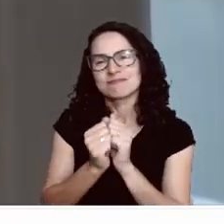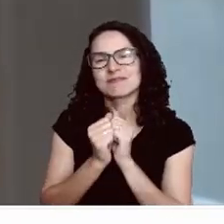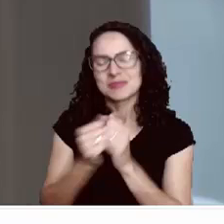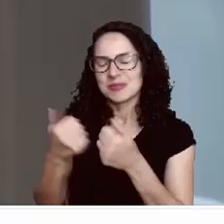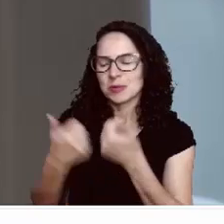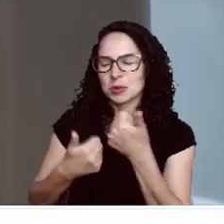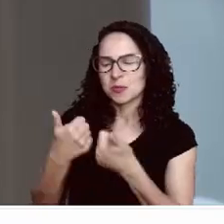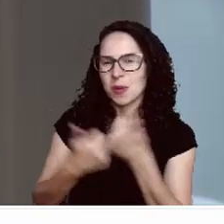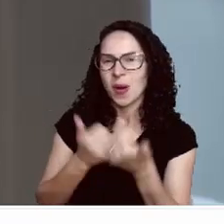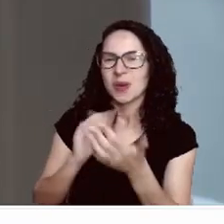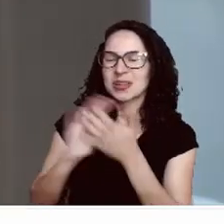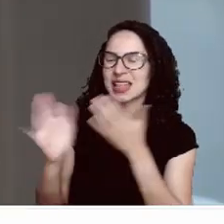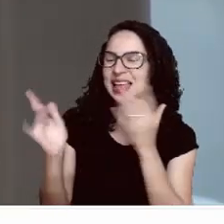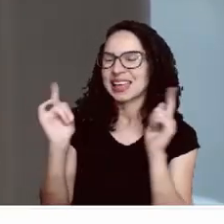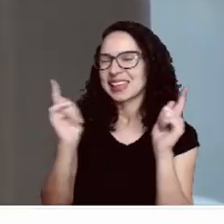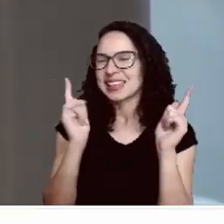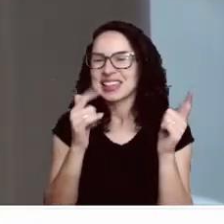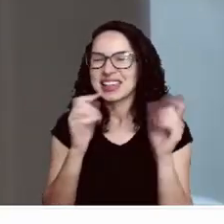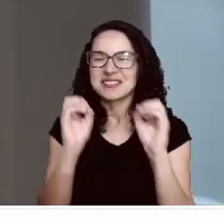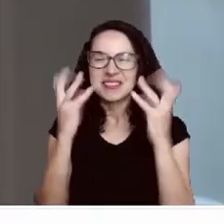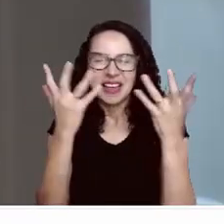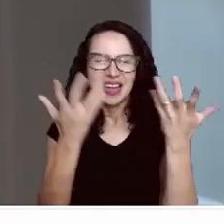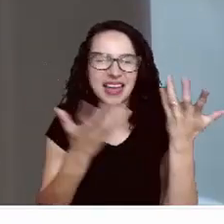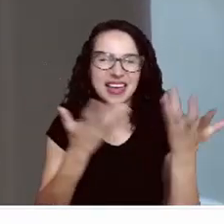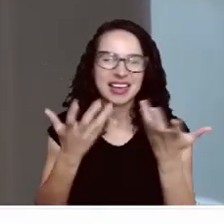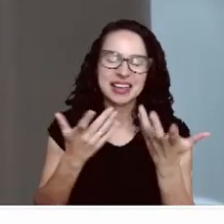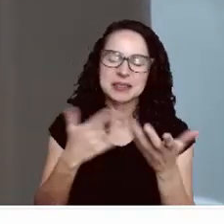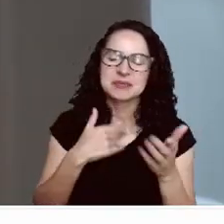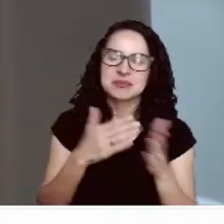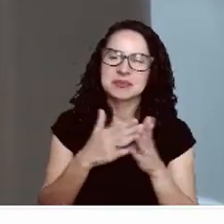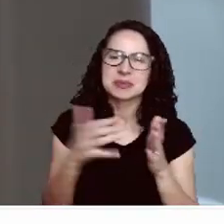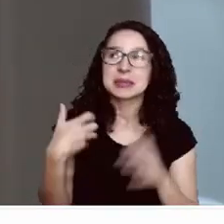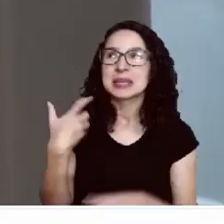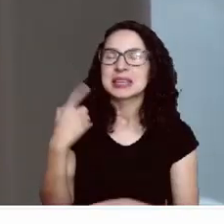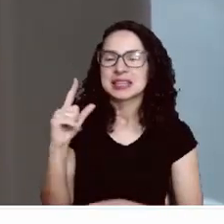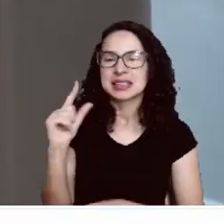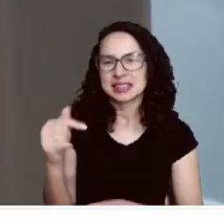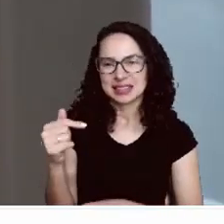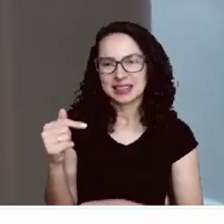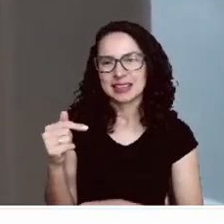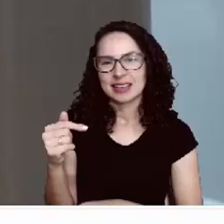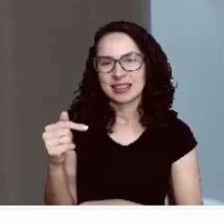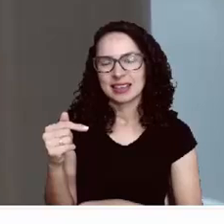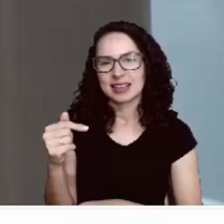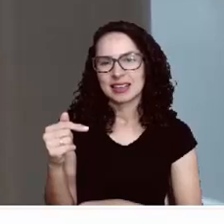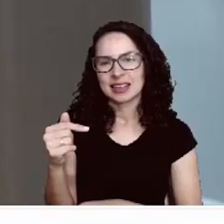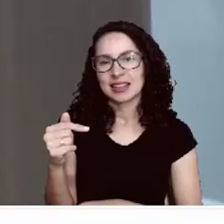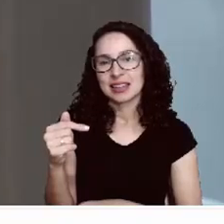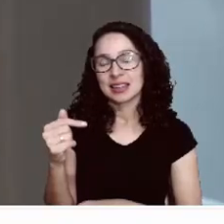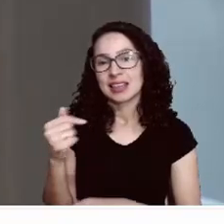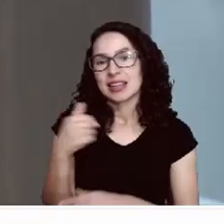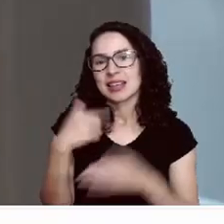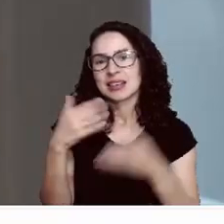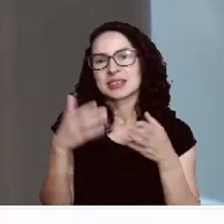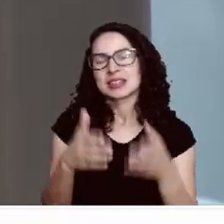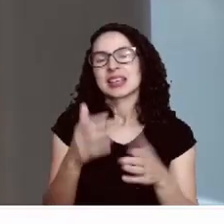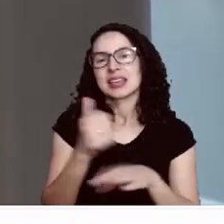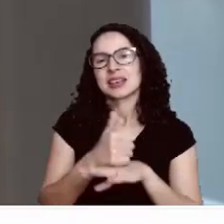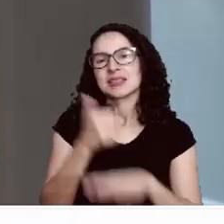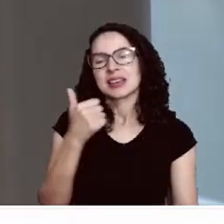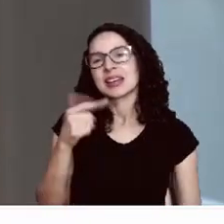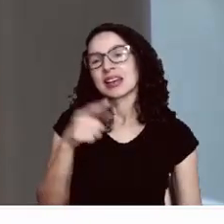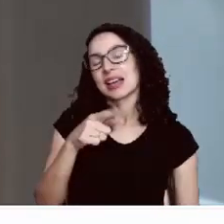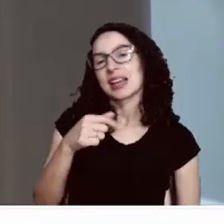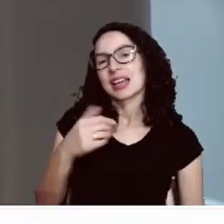festa juntos, e foi um período que eu tinha 17 anos de idade. Como você diz, quando eu cheguei em Franca, foi uma das pessoas que me deu apoio. Lógico que ele seguiu